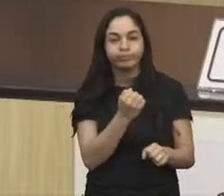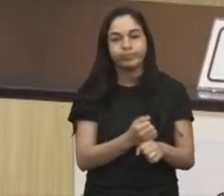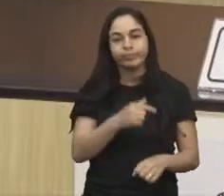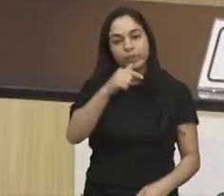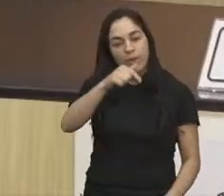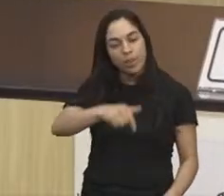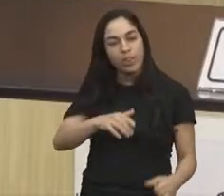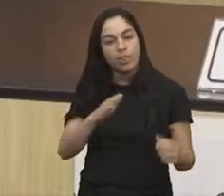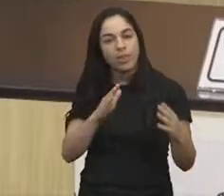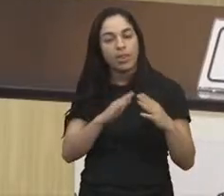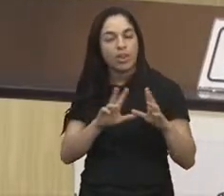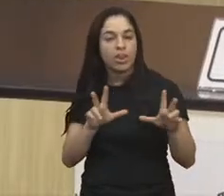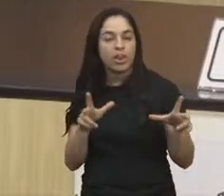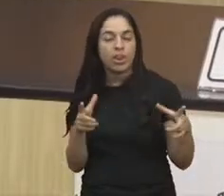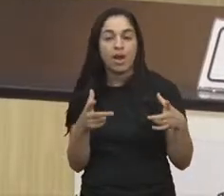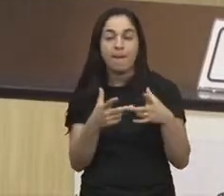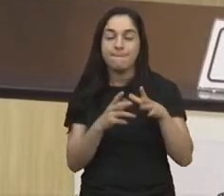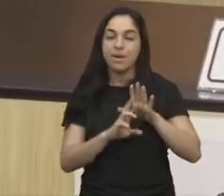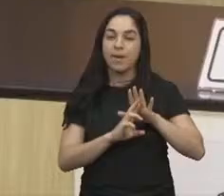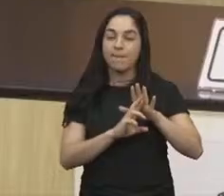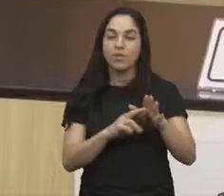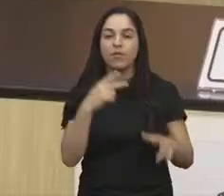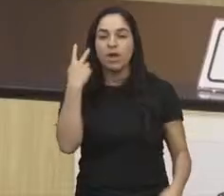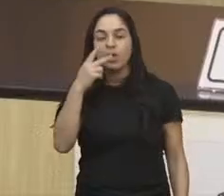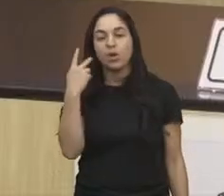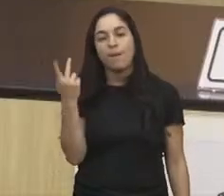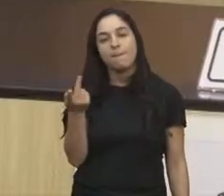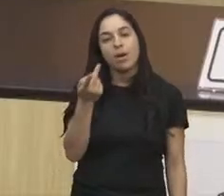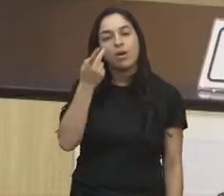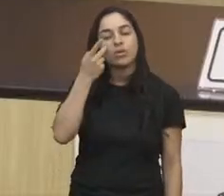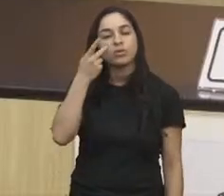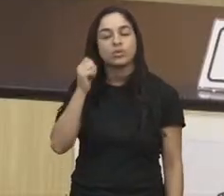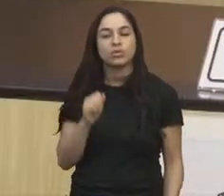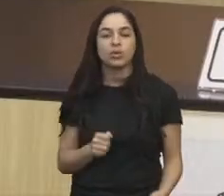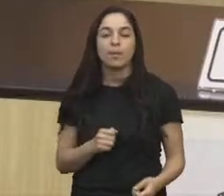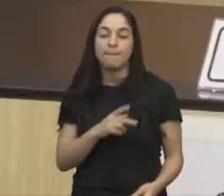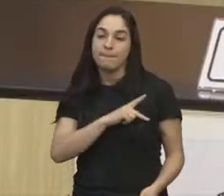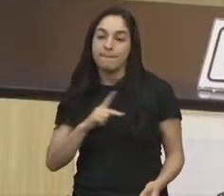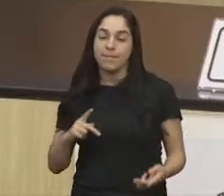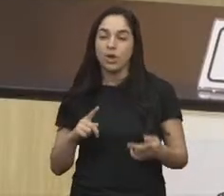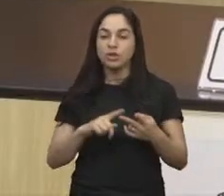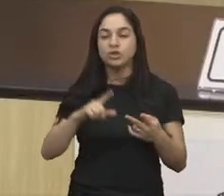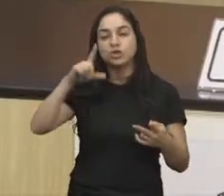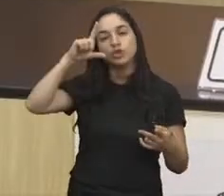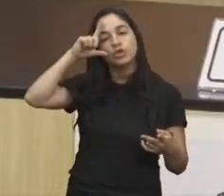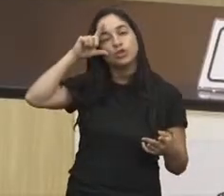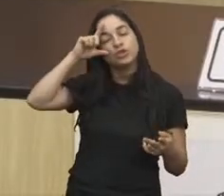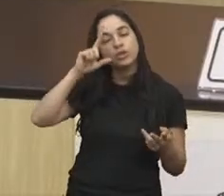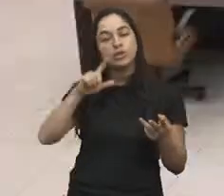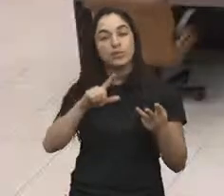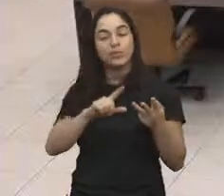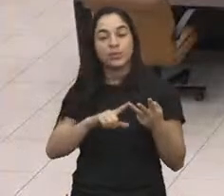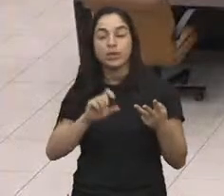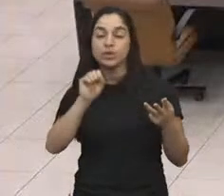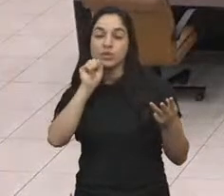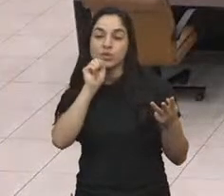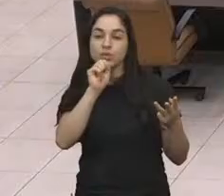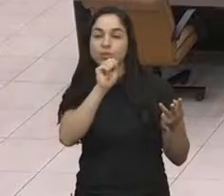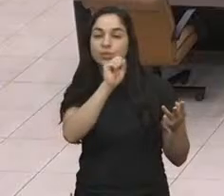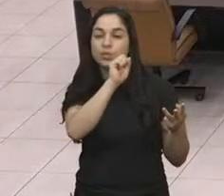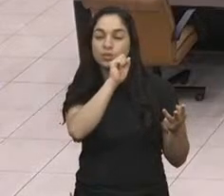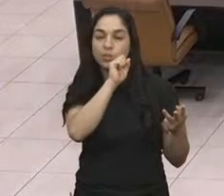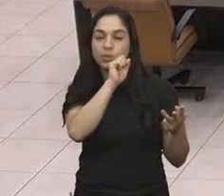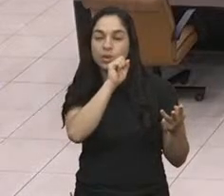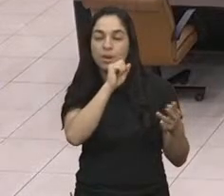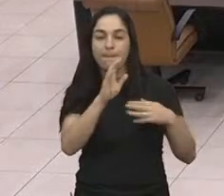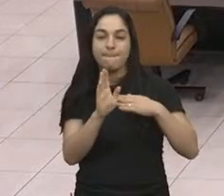Casa, aqui representado pelos vereadores Paulinho dos Condutores, presidente, Jean Araújo, relator, e Sil Farne, da cidade